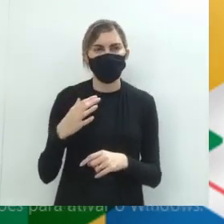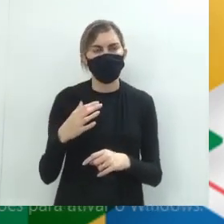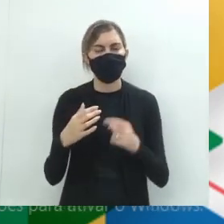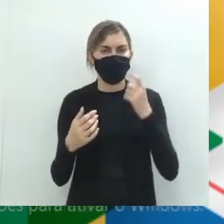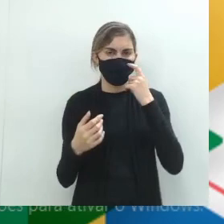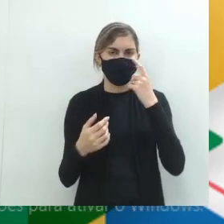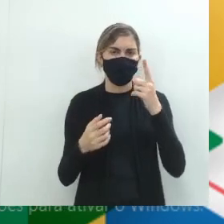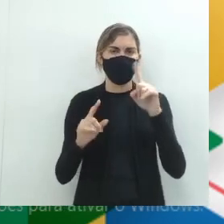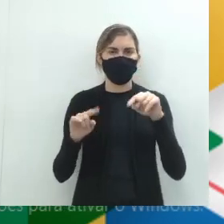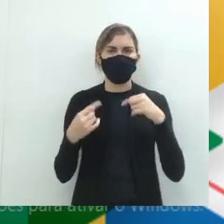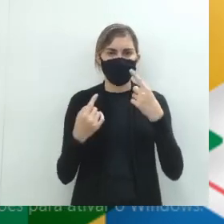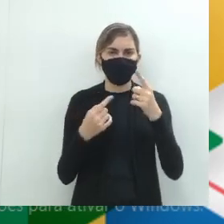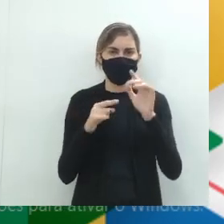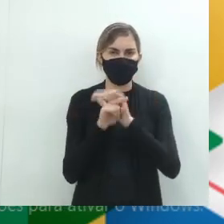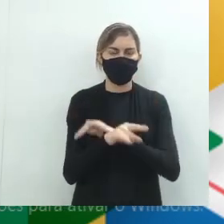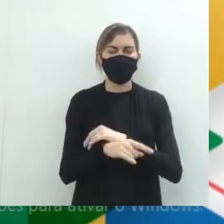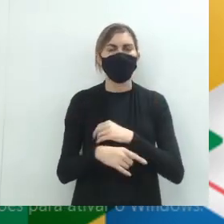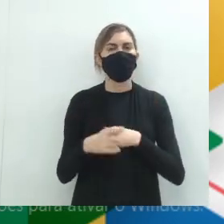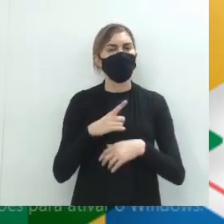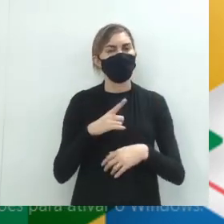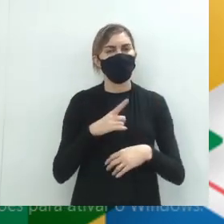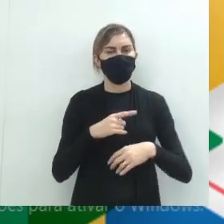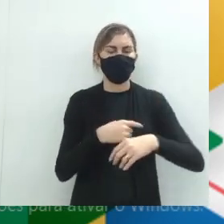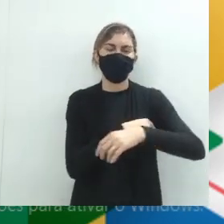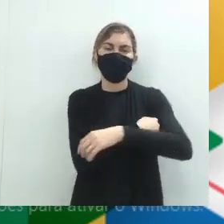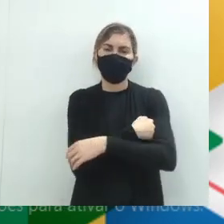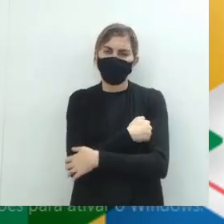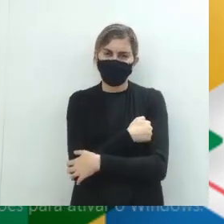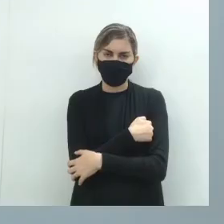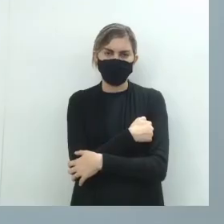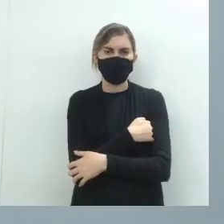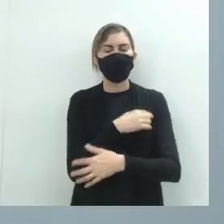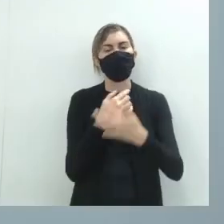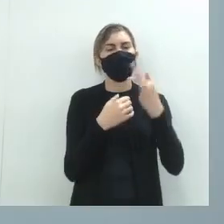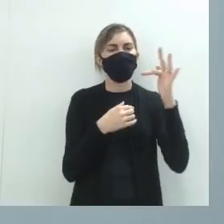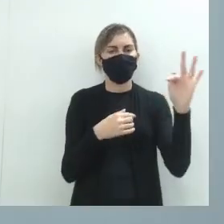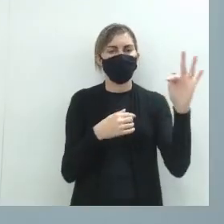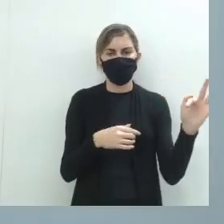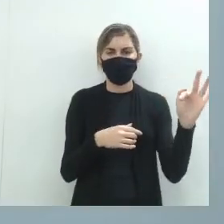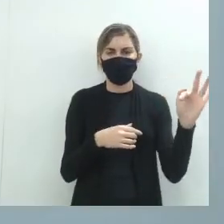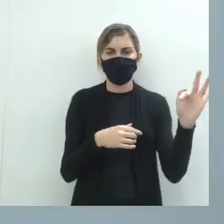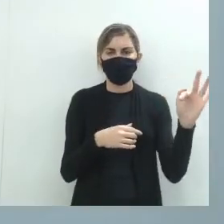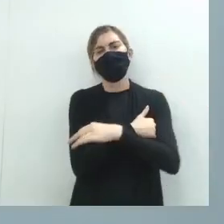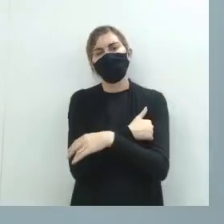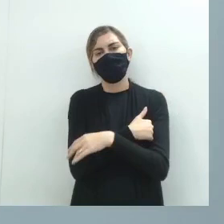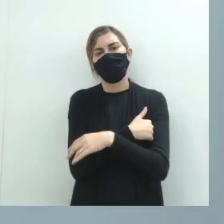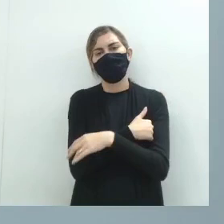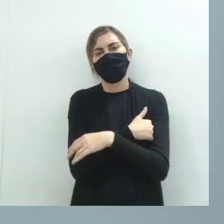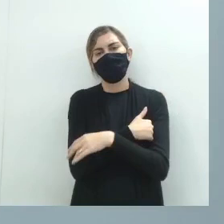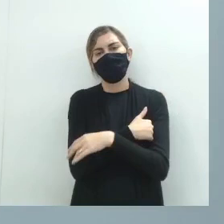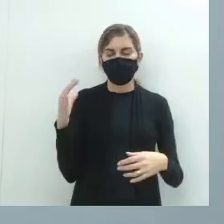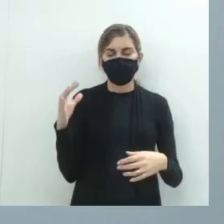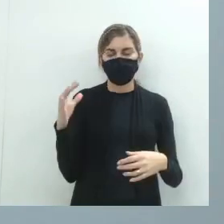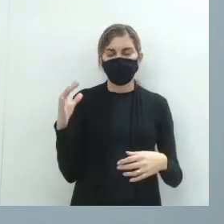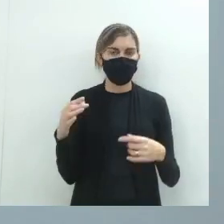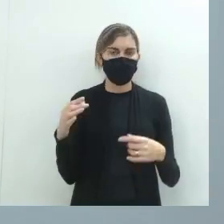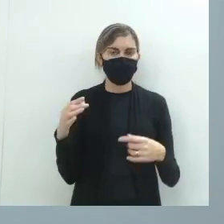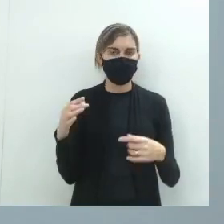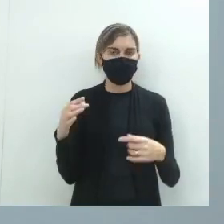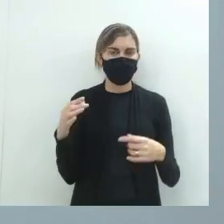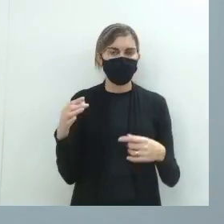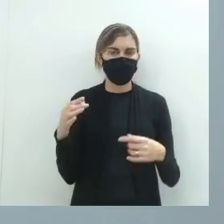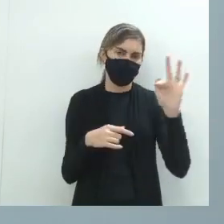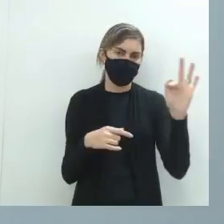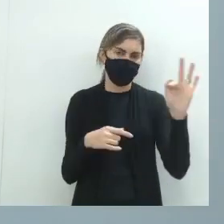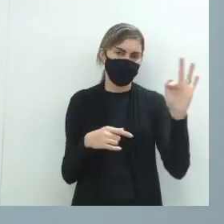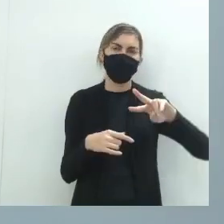Olha o desafio, meu povo. Eu tenho um termômetro na escala Fahrenheit, na escala Celsius. A escala Fahrenheit